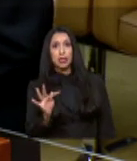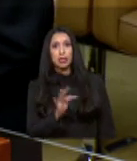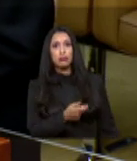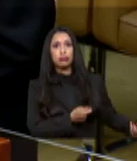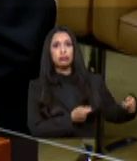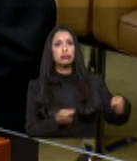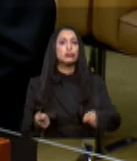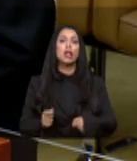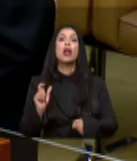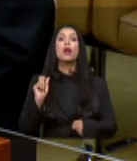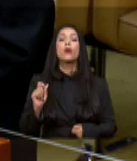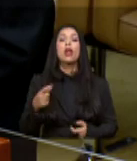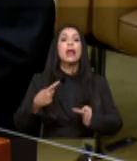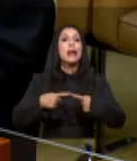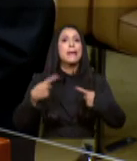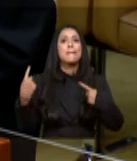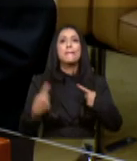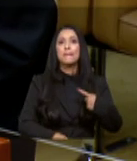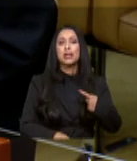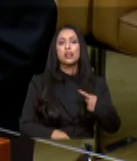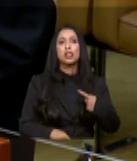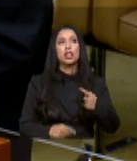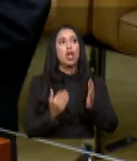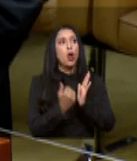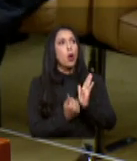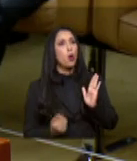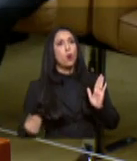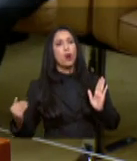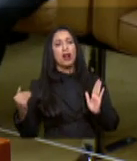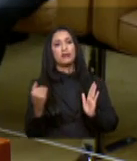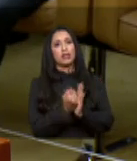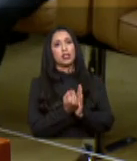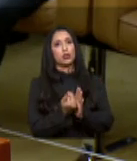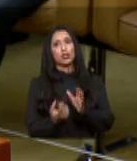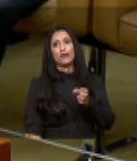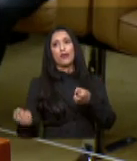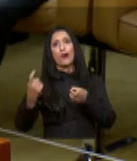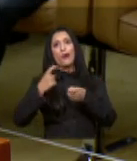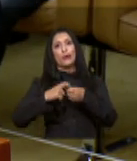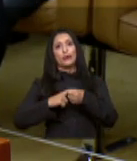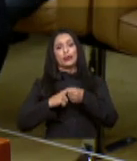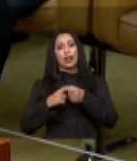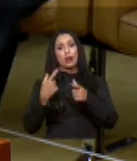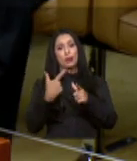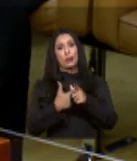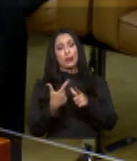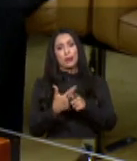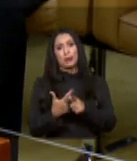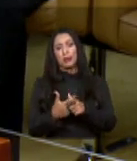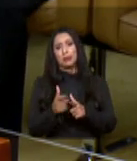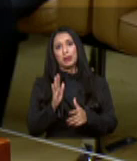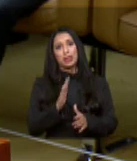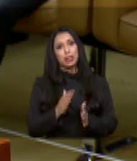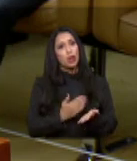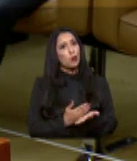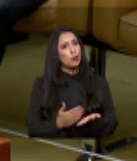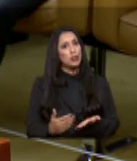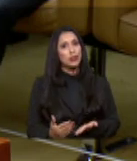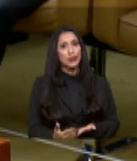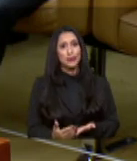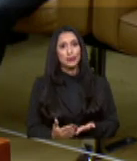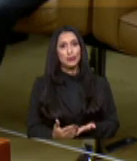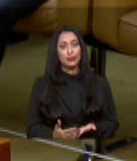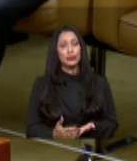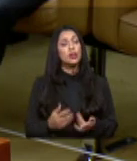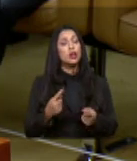é impedir o avanço do processo de retrocesso ambiental que está em curso. Isso